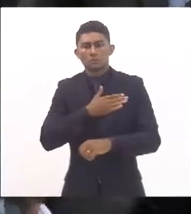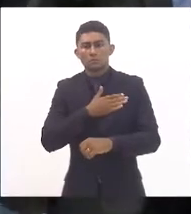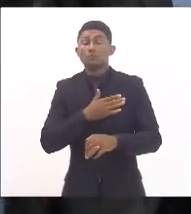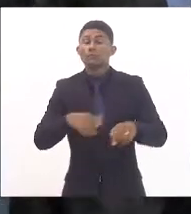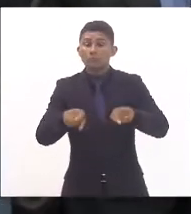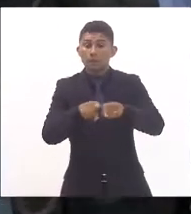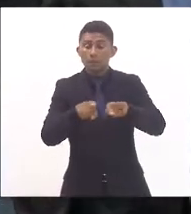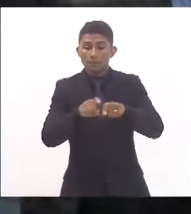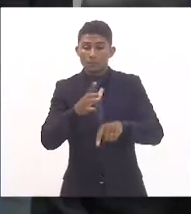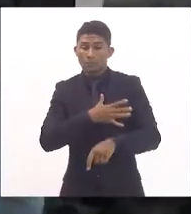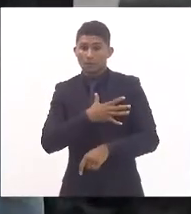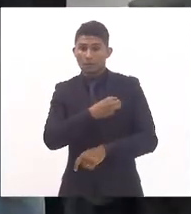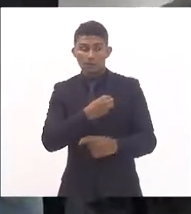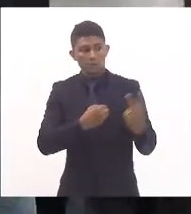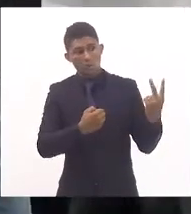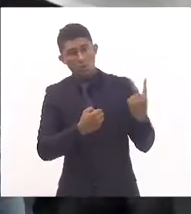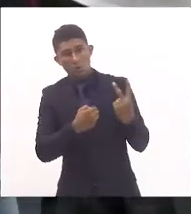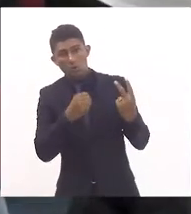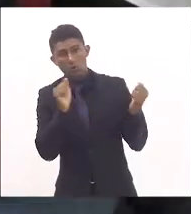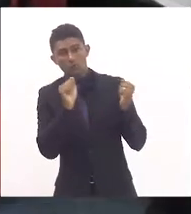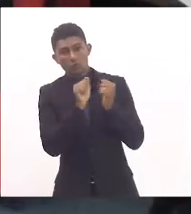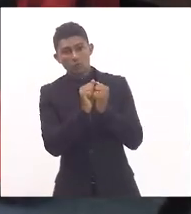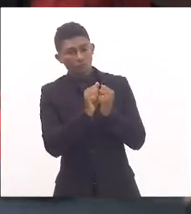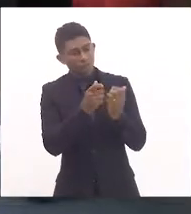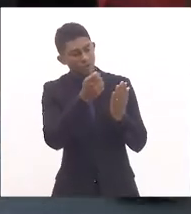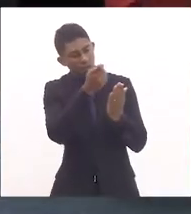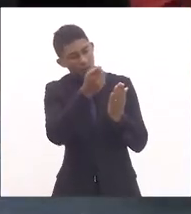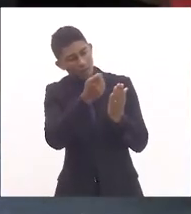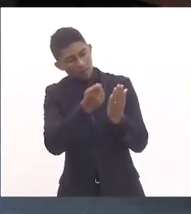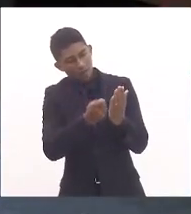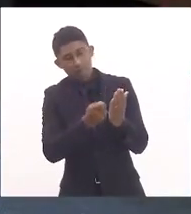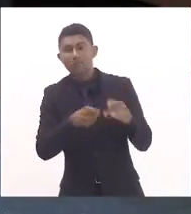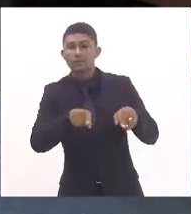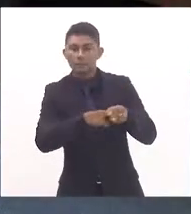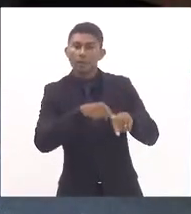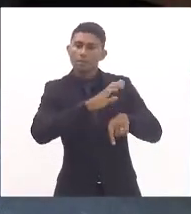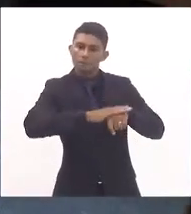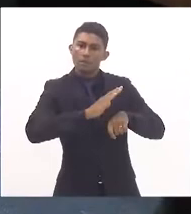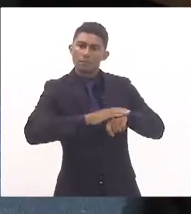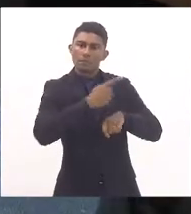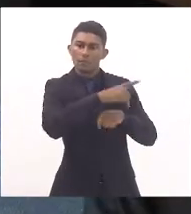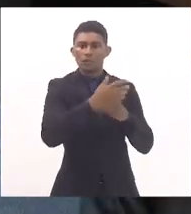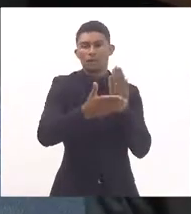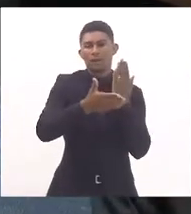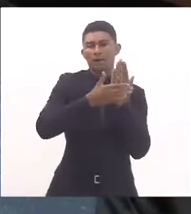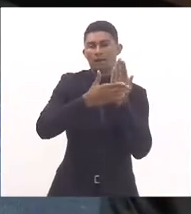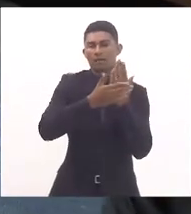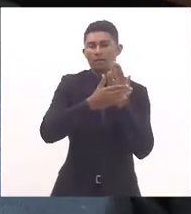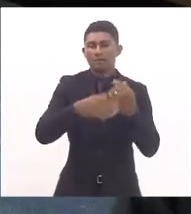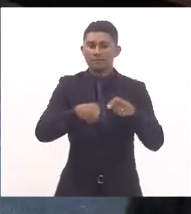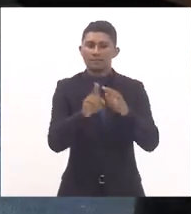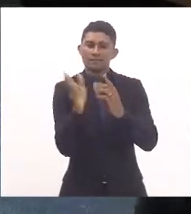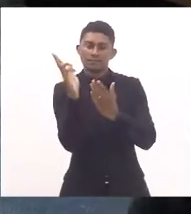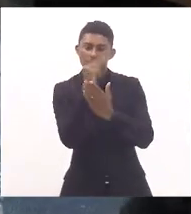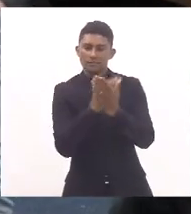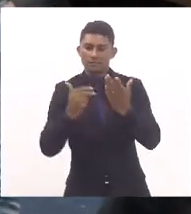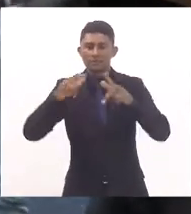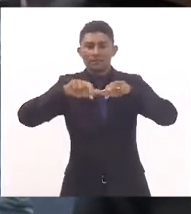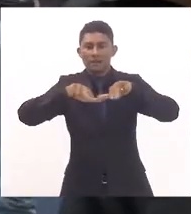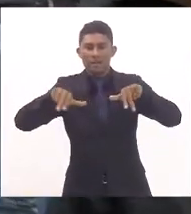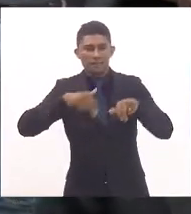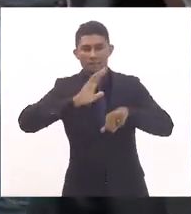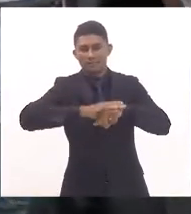meu, que faz também a capa e as ilustrações do livro, de maneira que eu quero